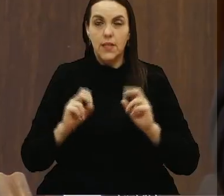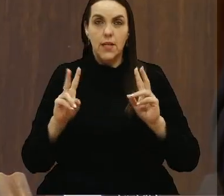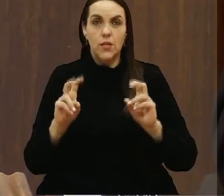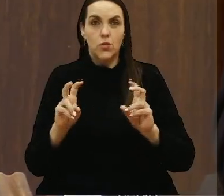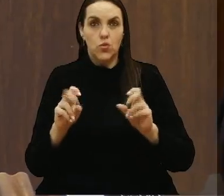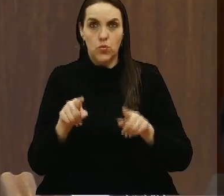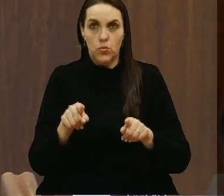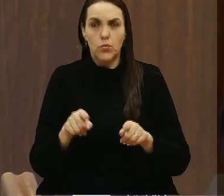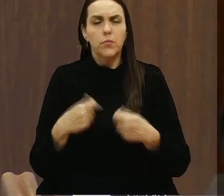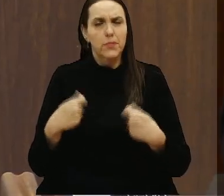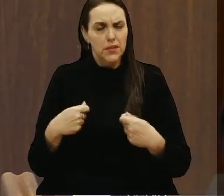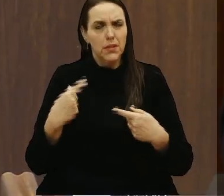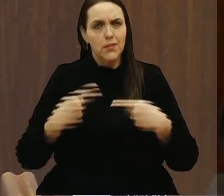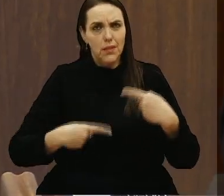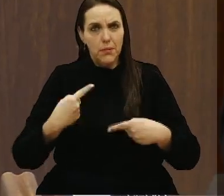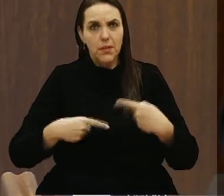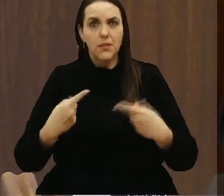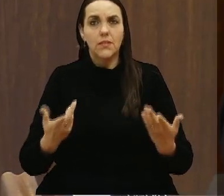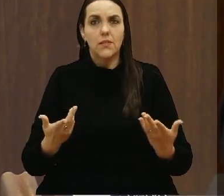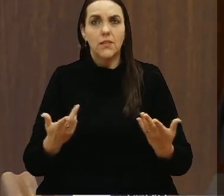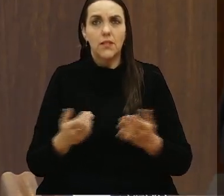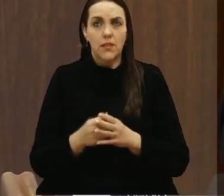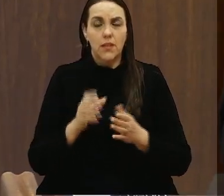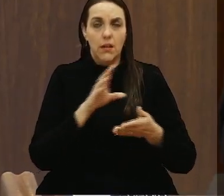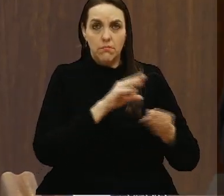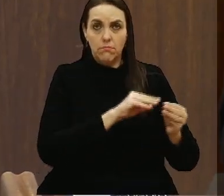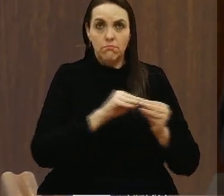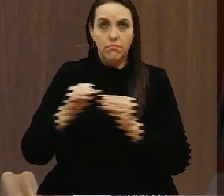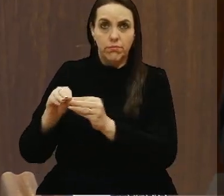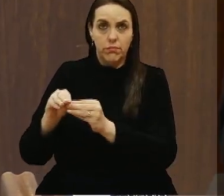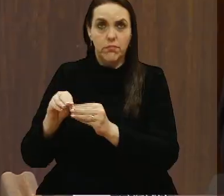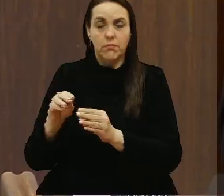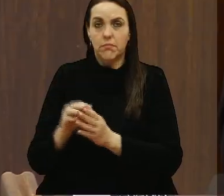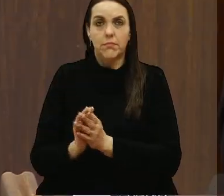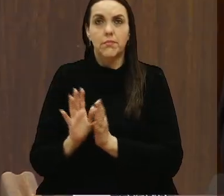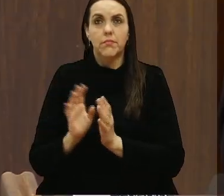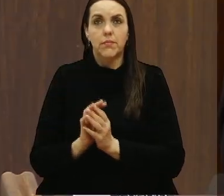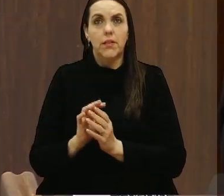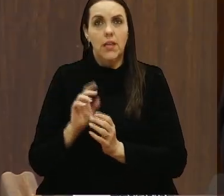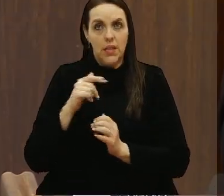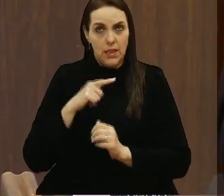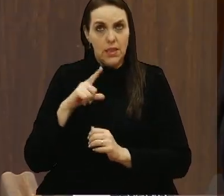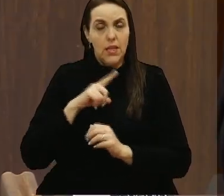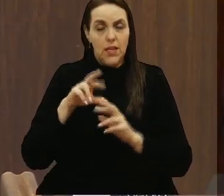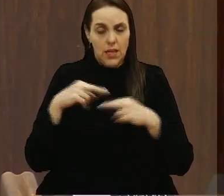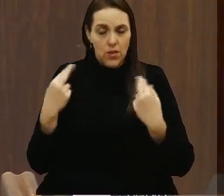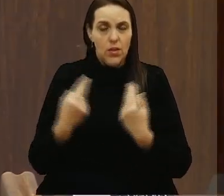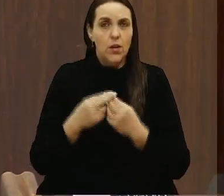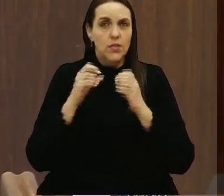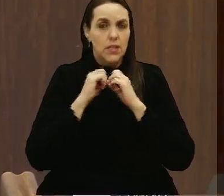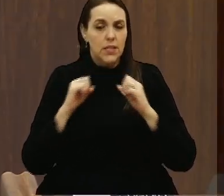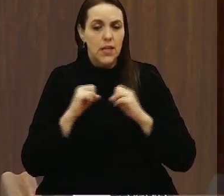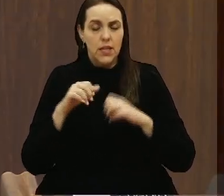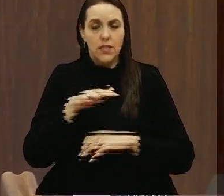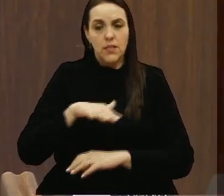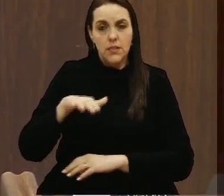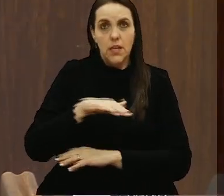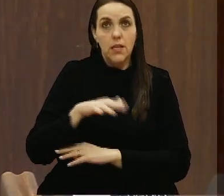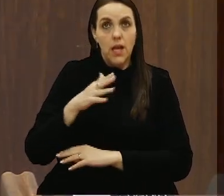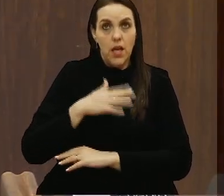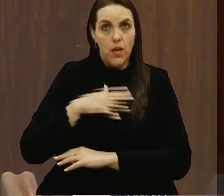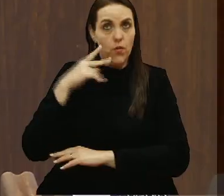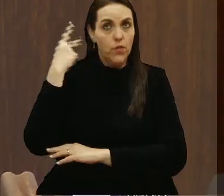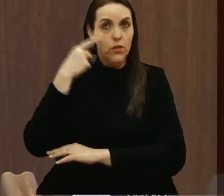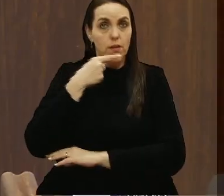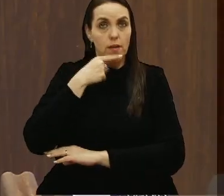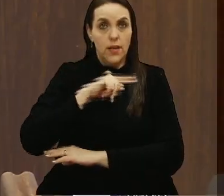Sugiro que a gente debata sobre isso. O senhor está falando sobre a internação compulsória. Na reunião terão pessoas de secretarias das áreas. Eu e o vereador Caleb estivemos na